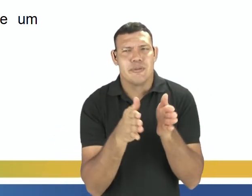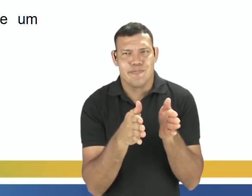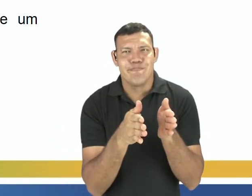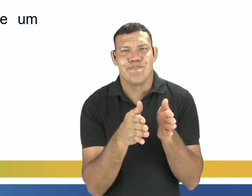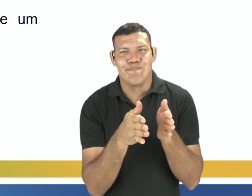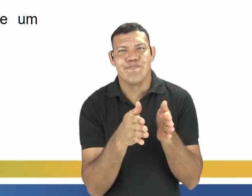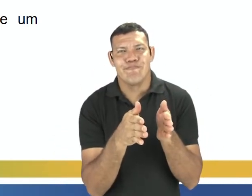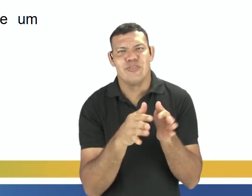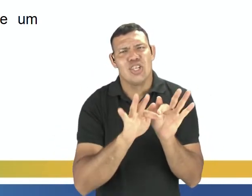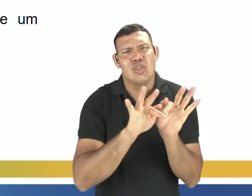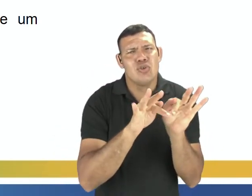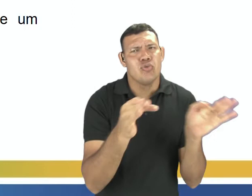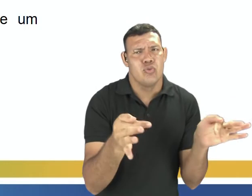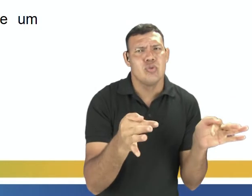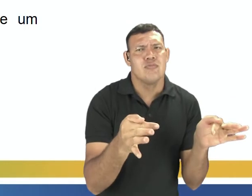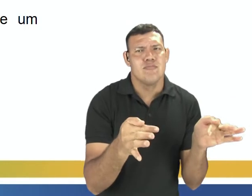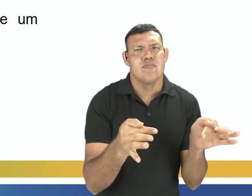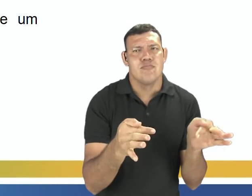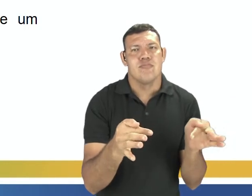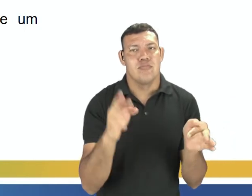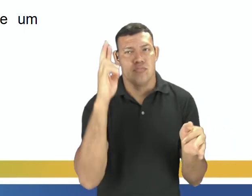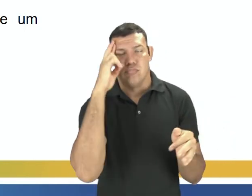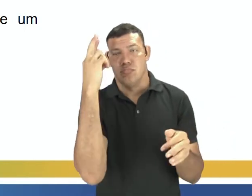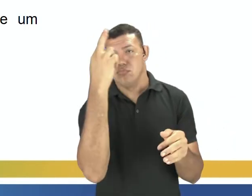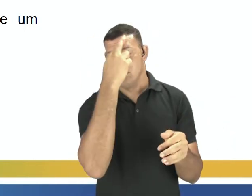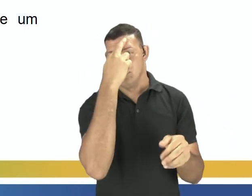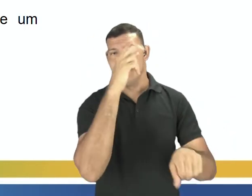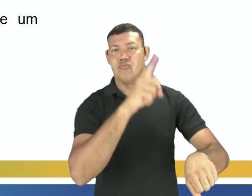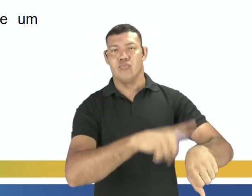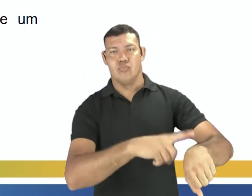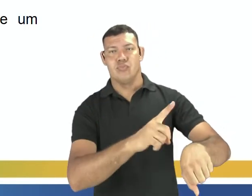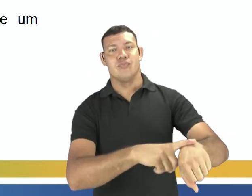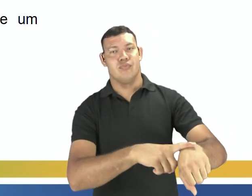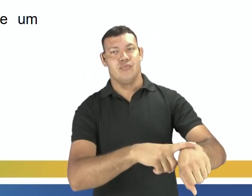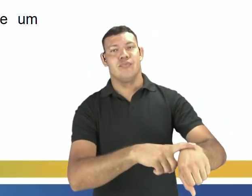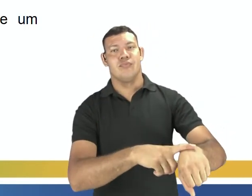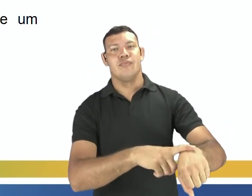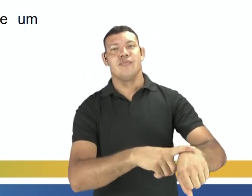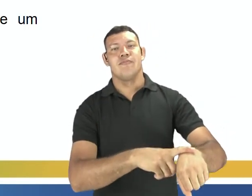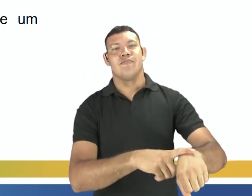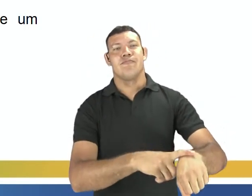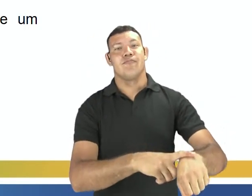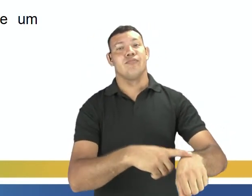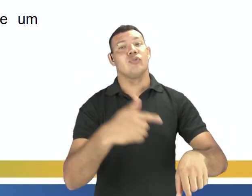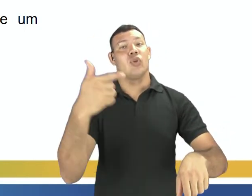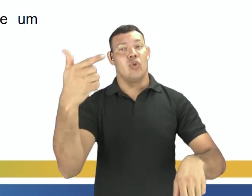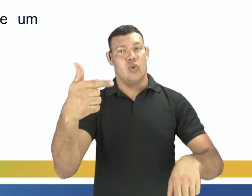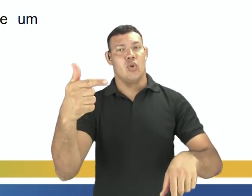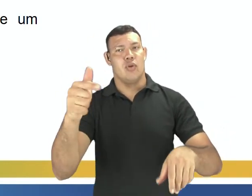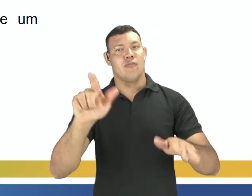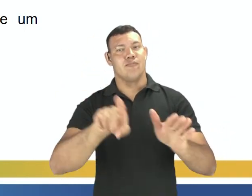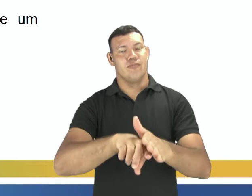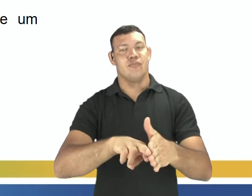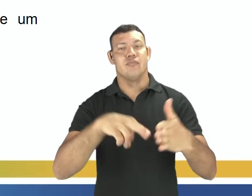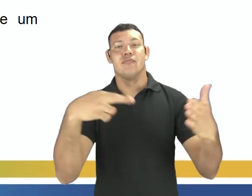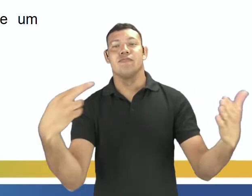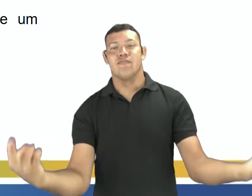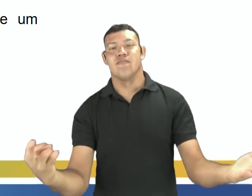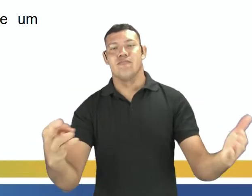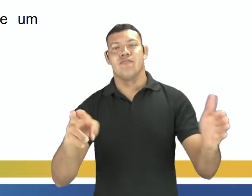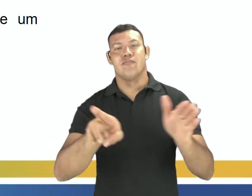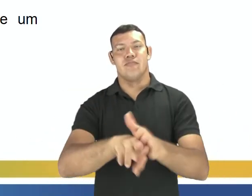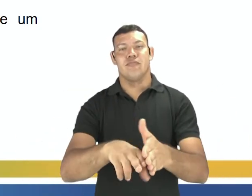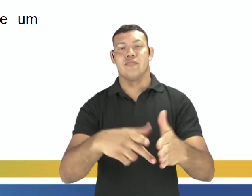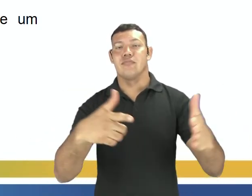breve, ele é simples, narra fatos históricos em ordem cronológica. 2, publicado em jornal ou revista,